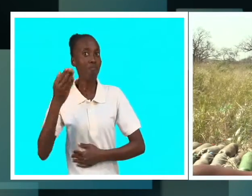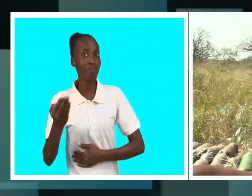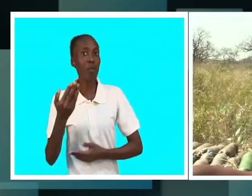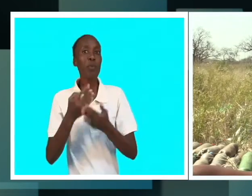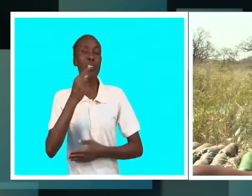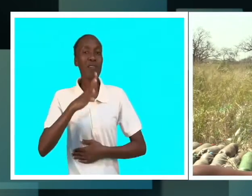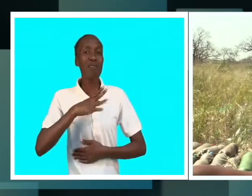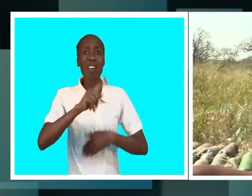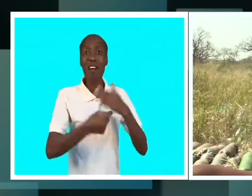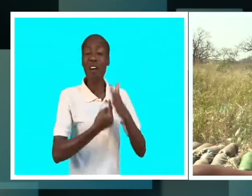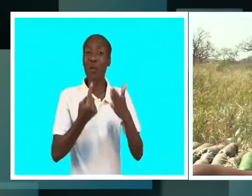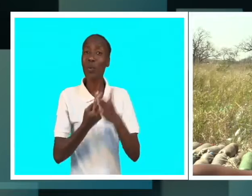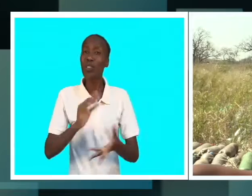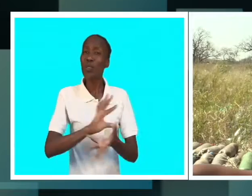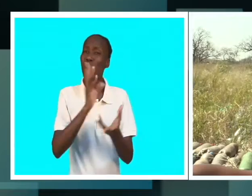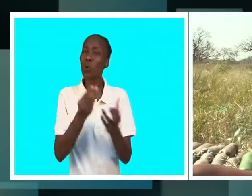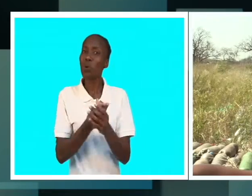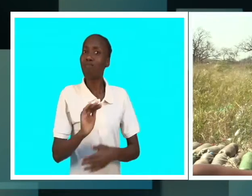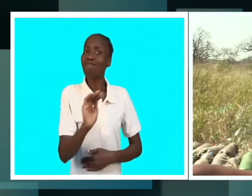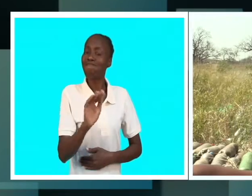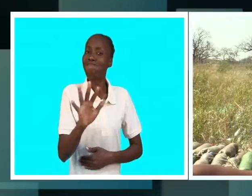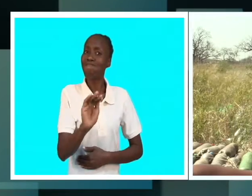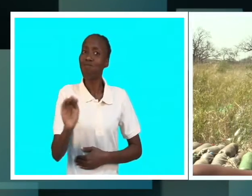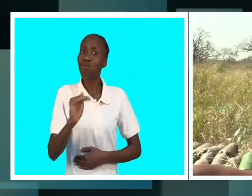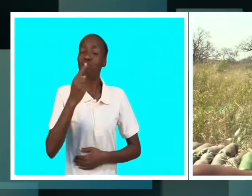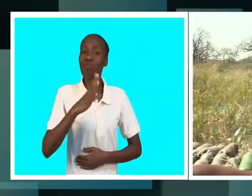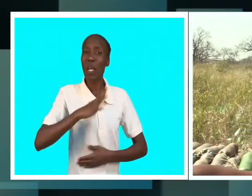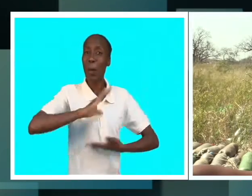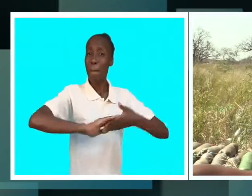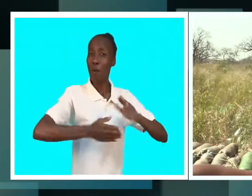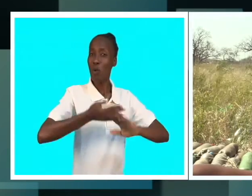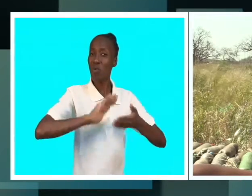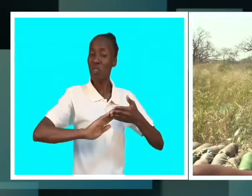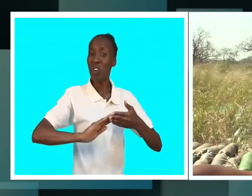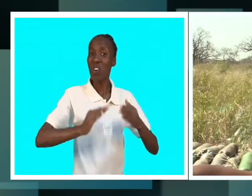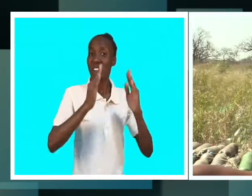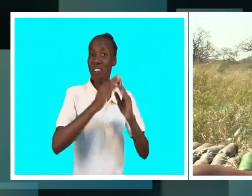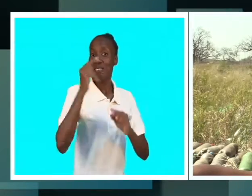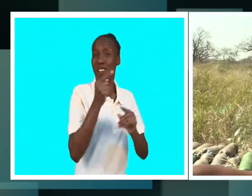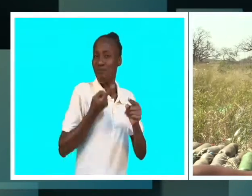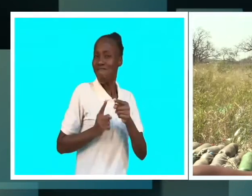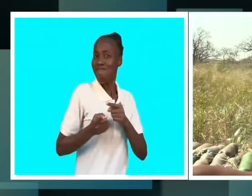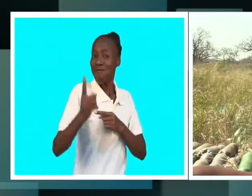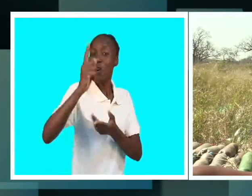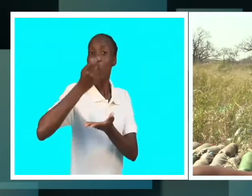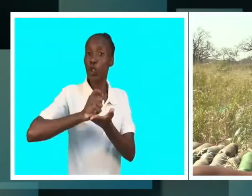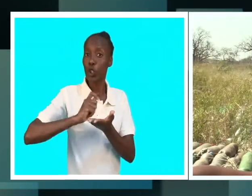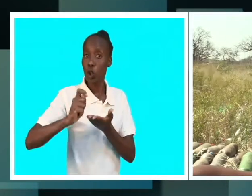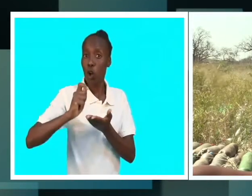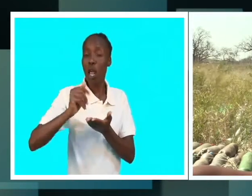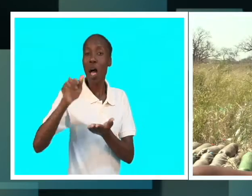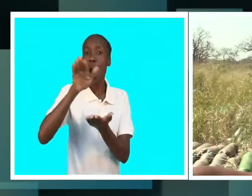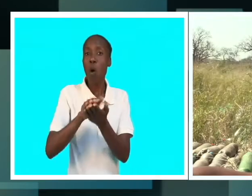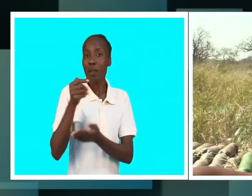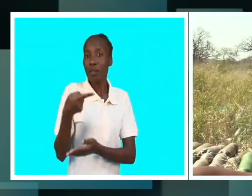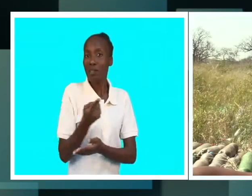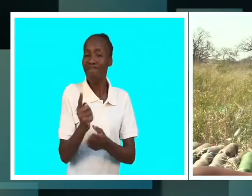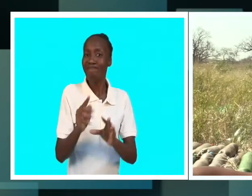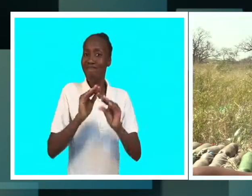que isso acontece em quase todas as comunidades. O professor distante da escola, do local onde ele